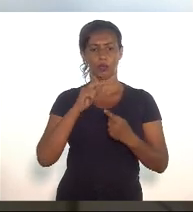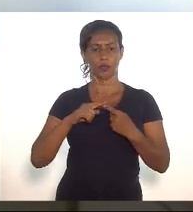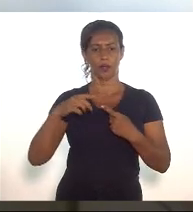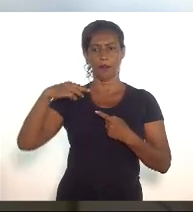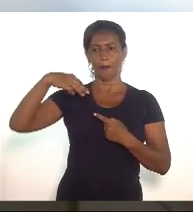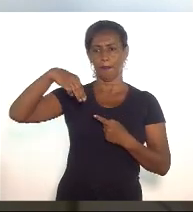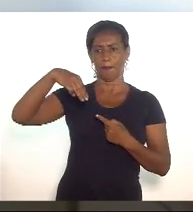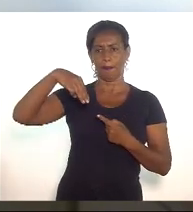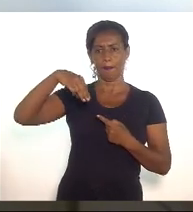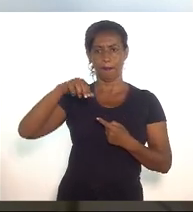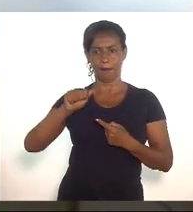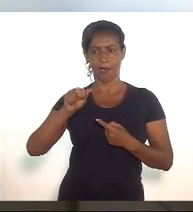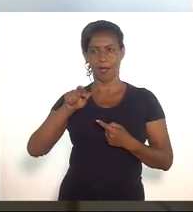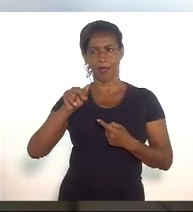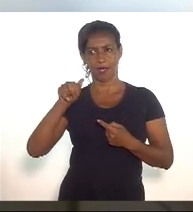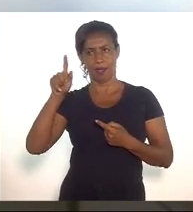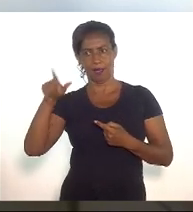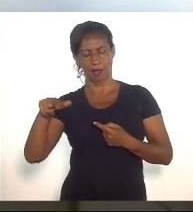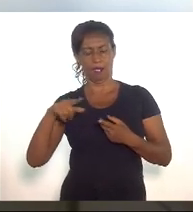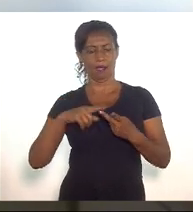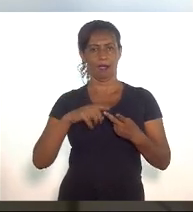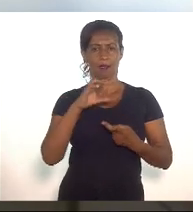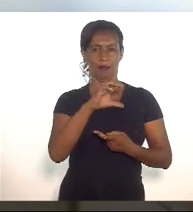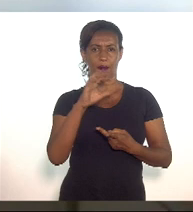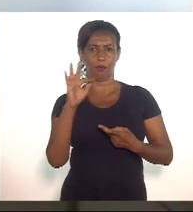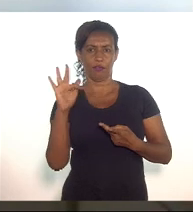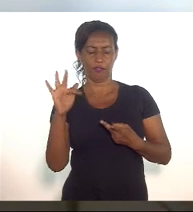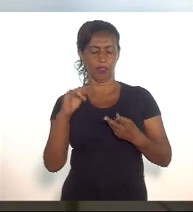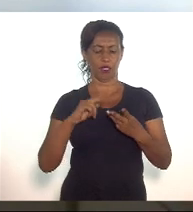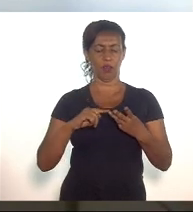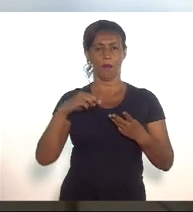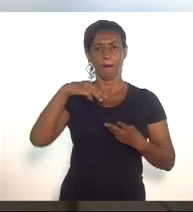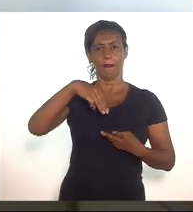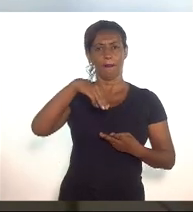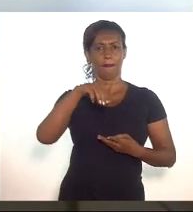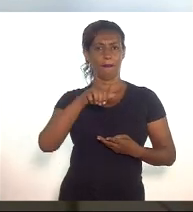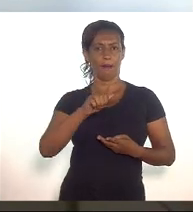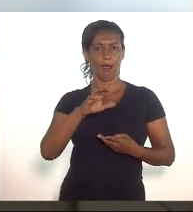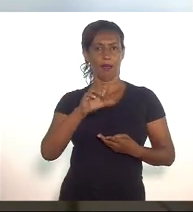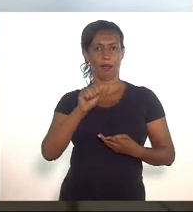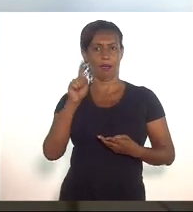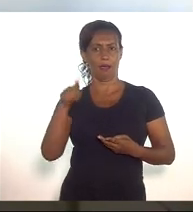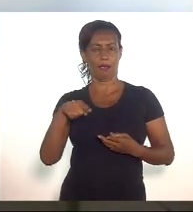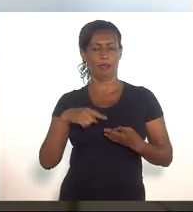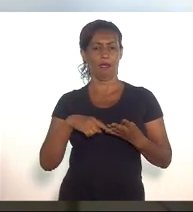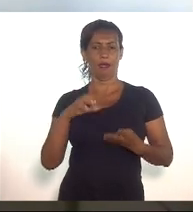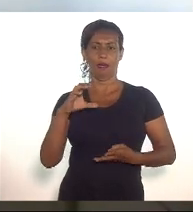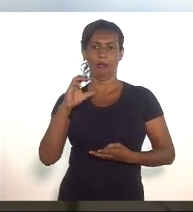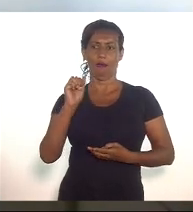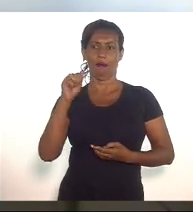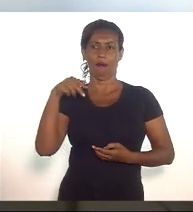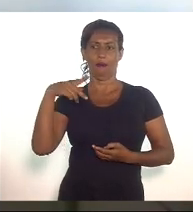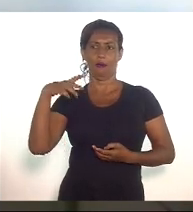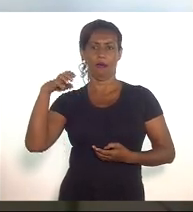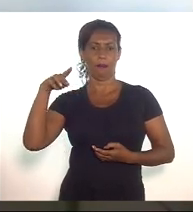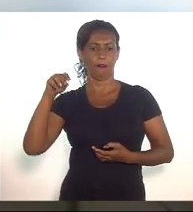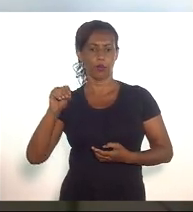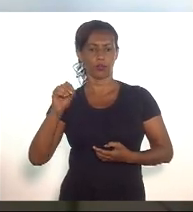Maricá, Cabo Frio, Macaé, Campos,